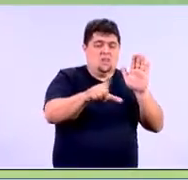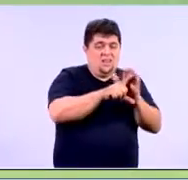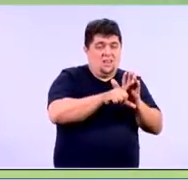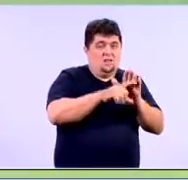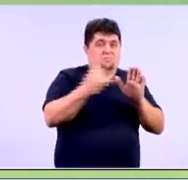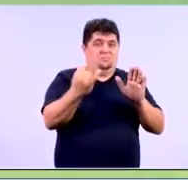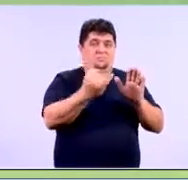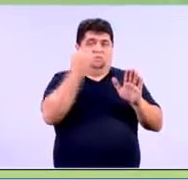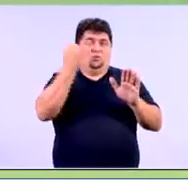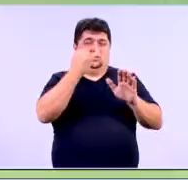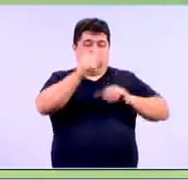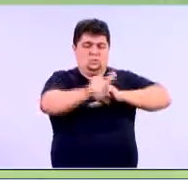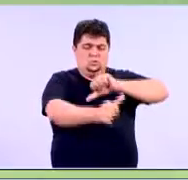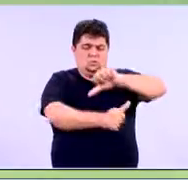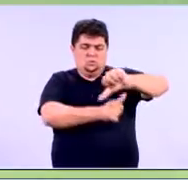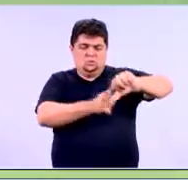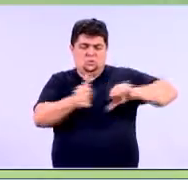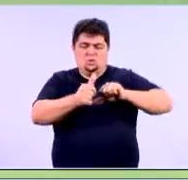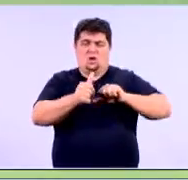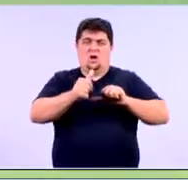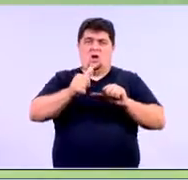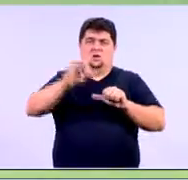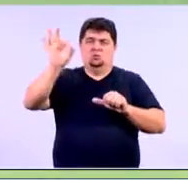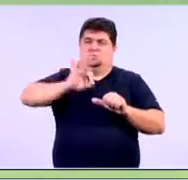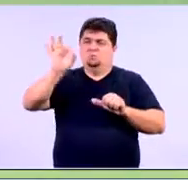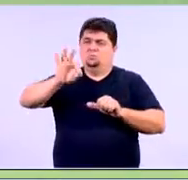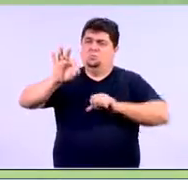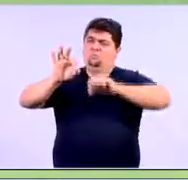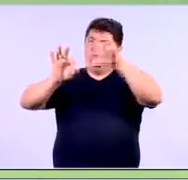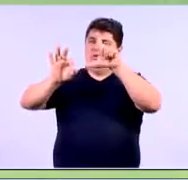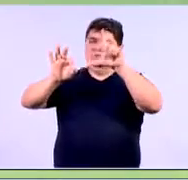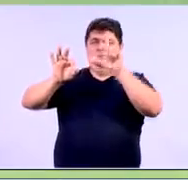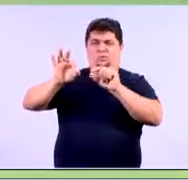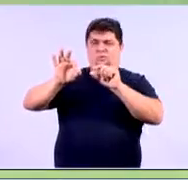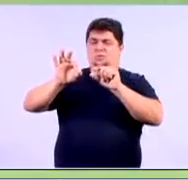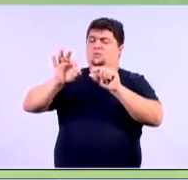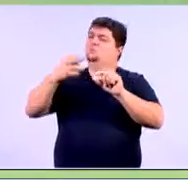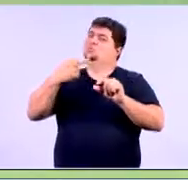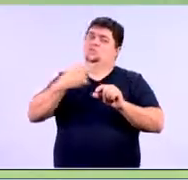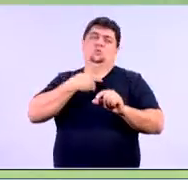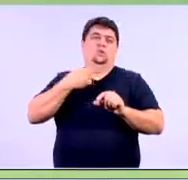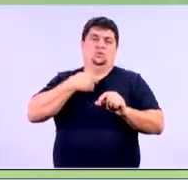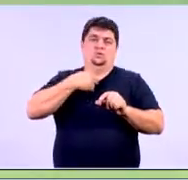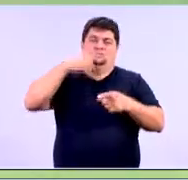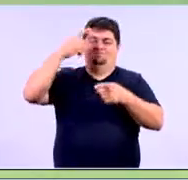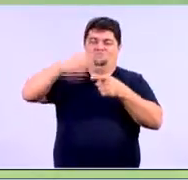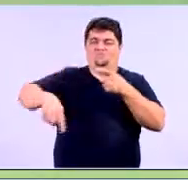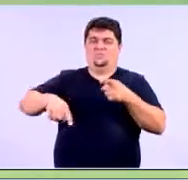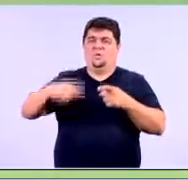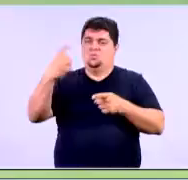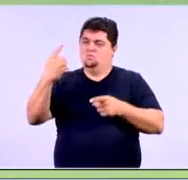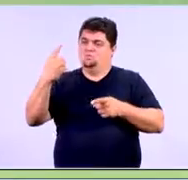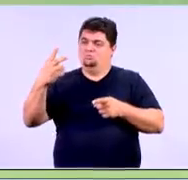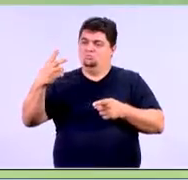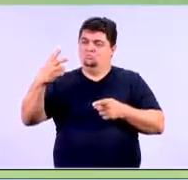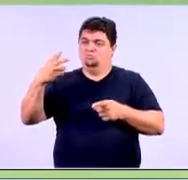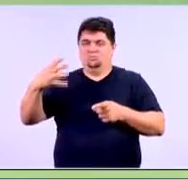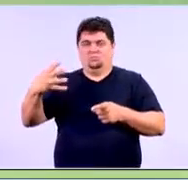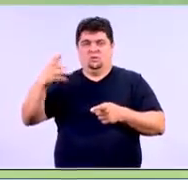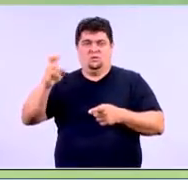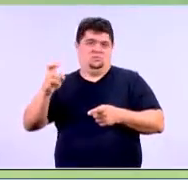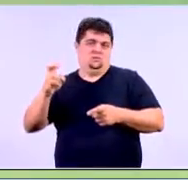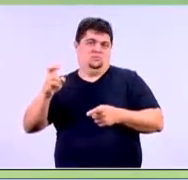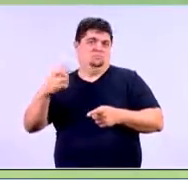novamente, alterar as alíquotas dos impostos enumerados nos incisos 1, 2, 4 e